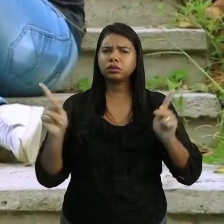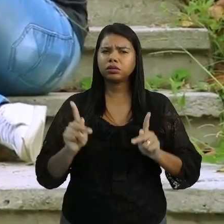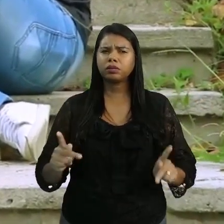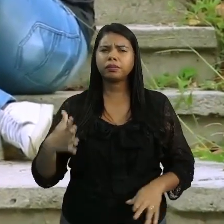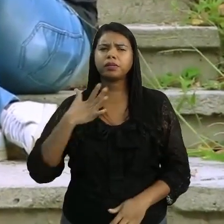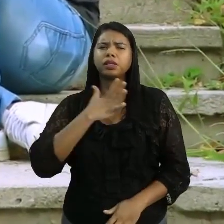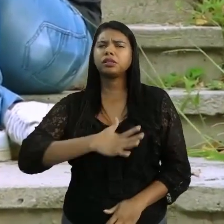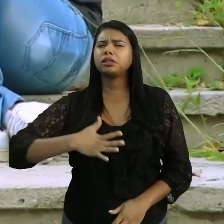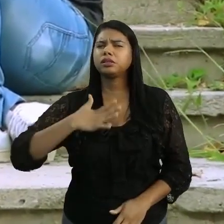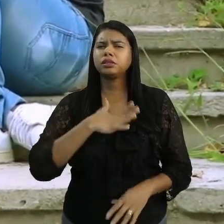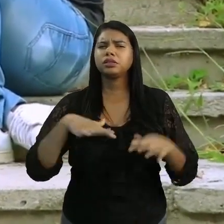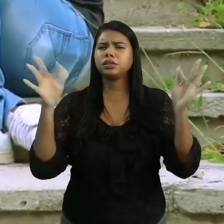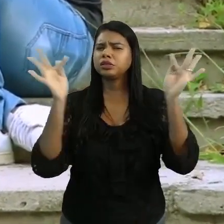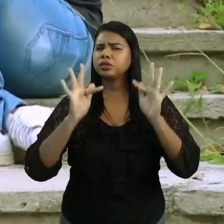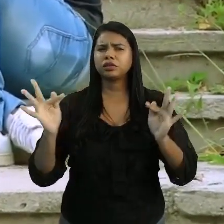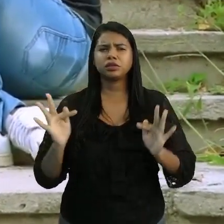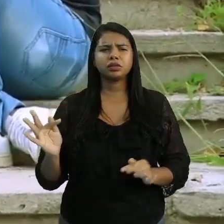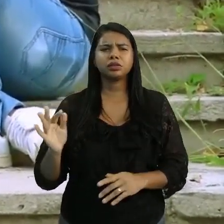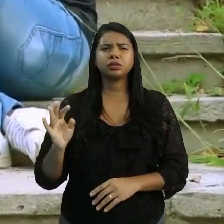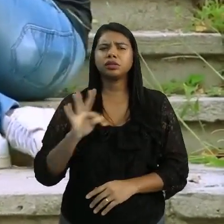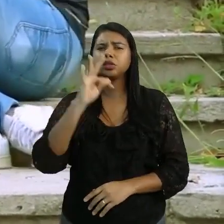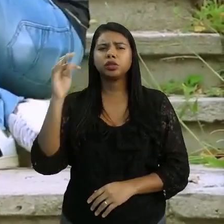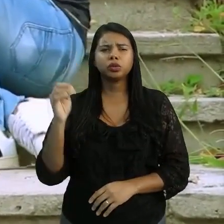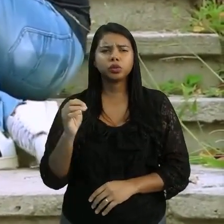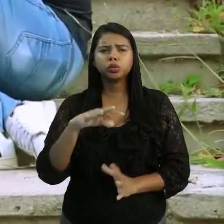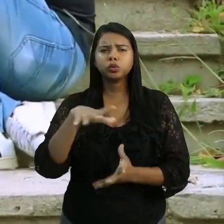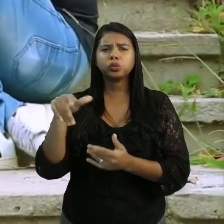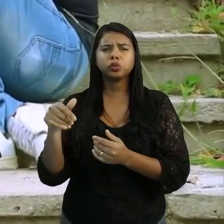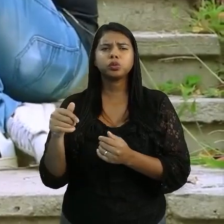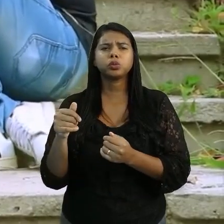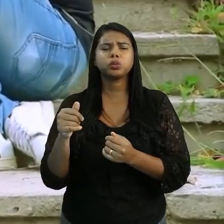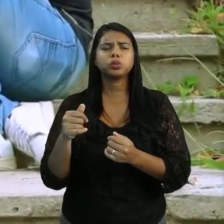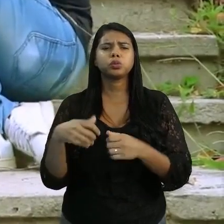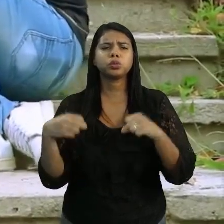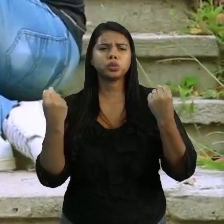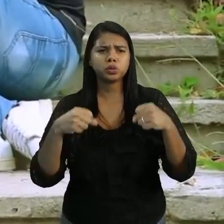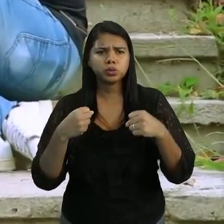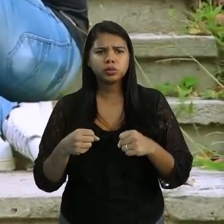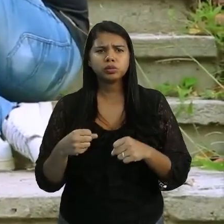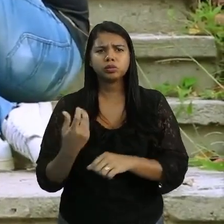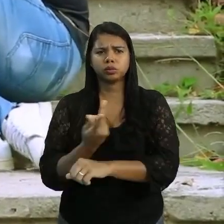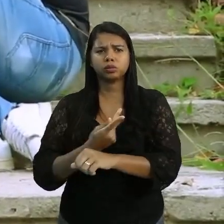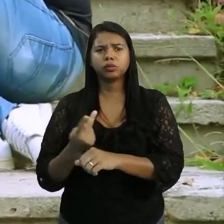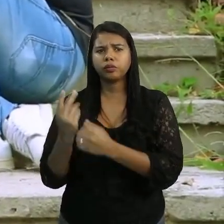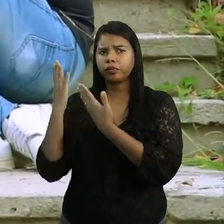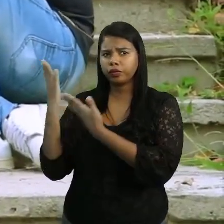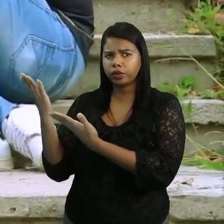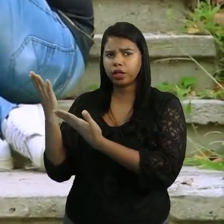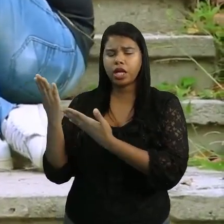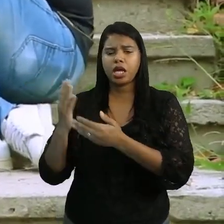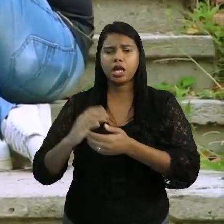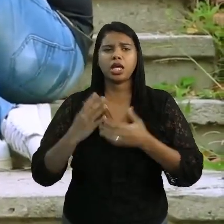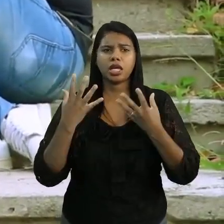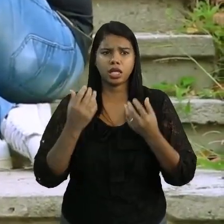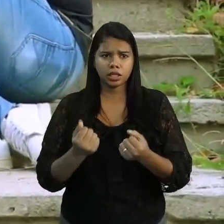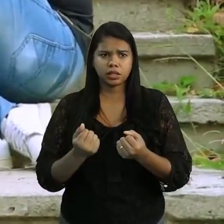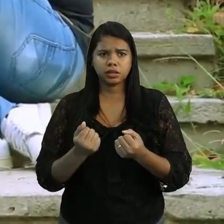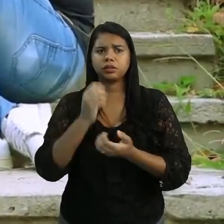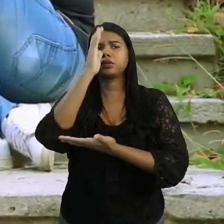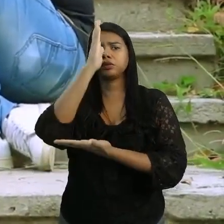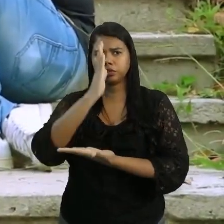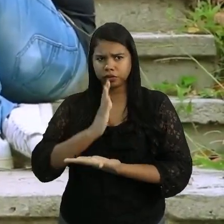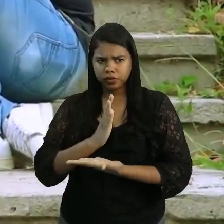autorrealização é um compromisso sério na vida da gente, mas assim com ganhos muito importantes, muito significativos,